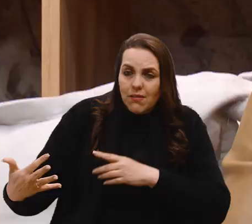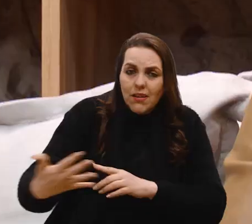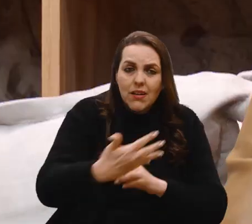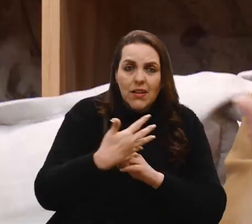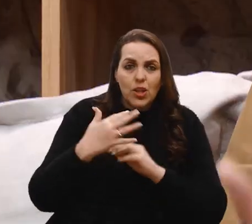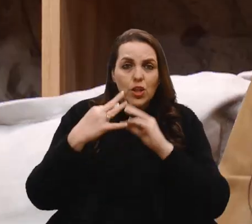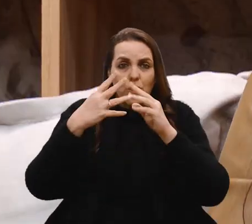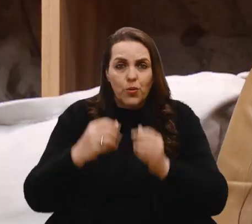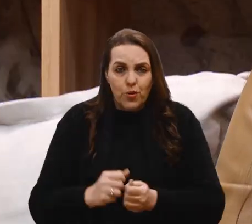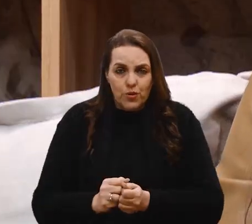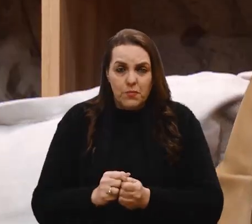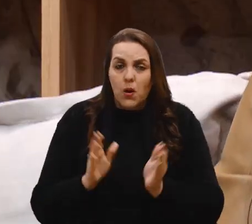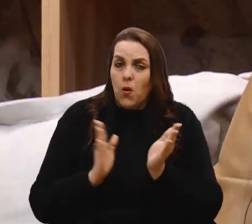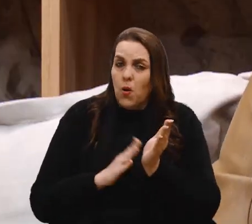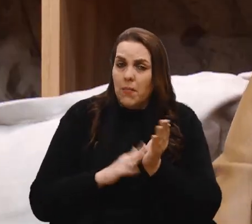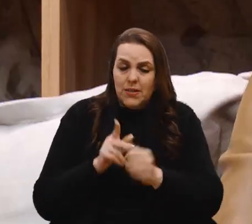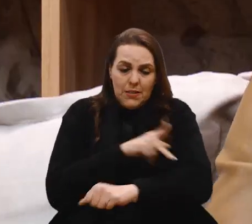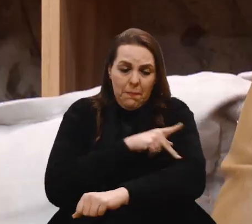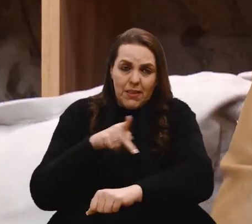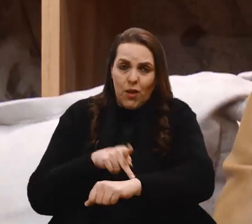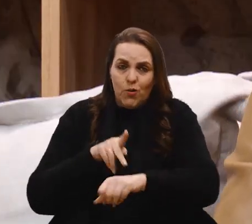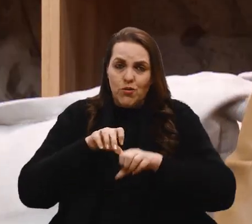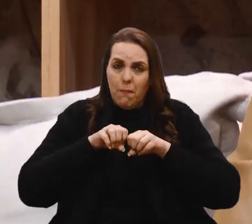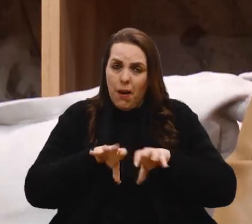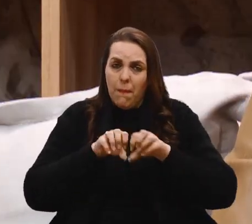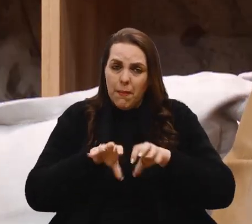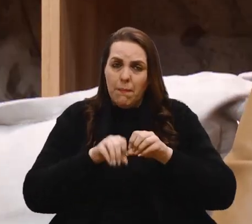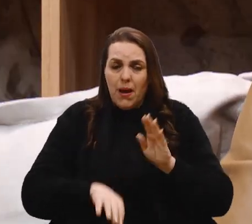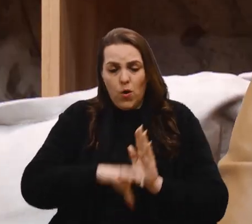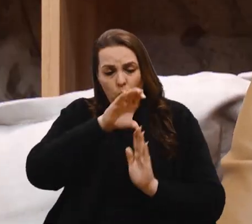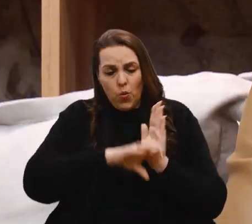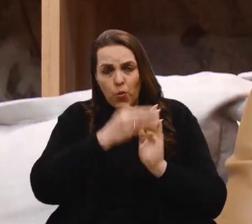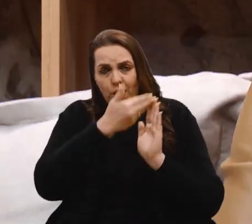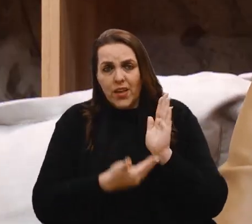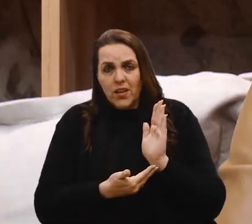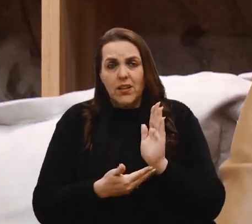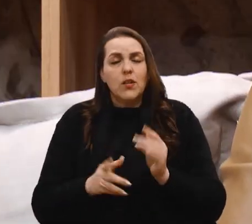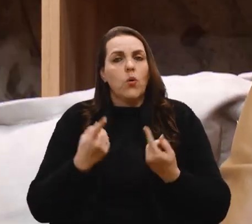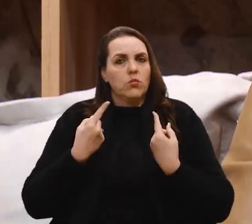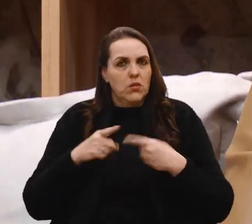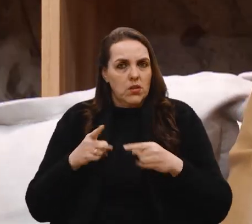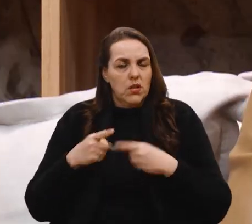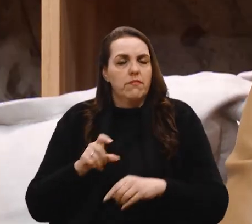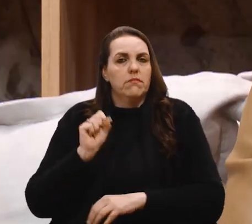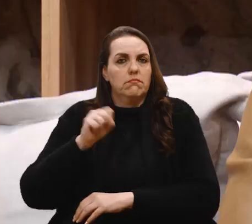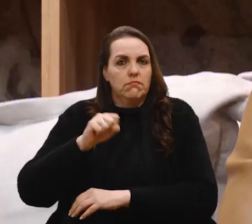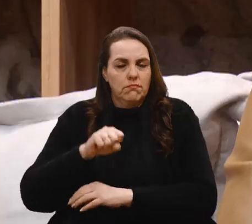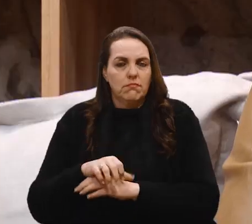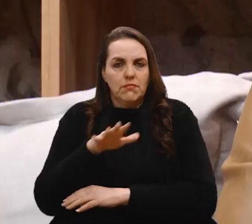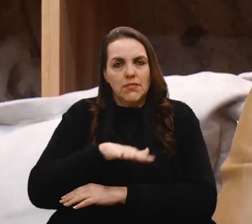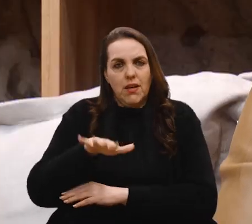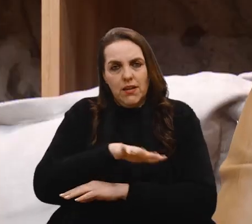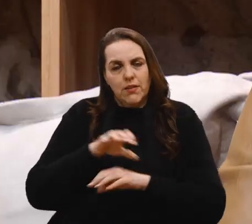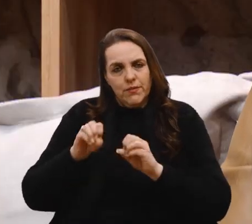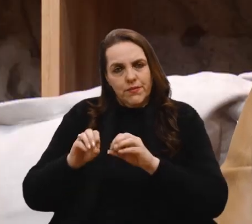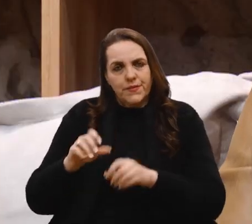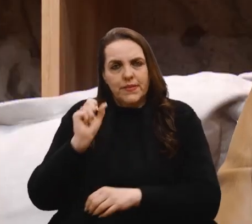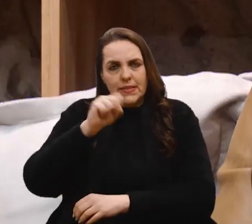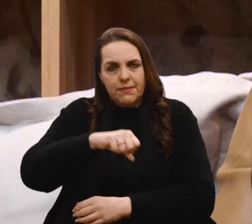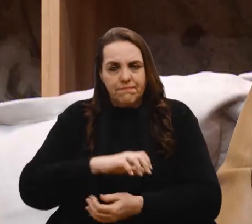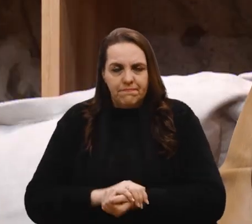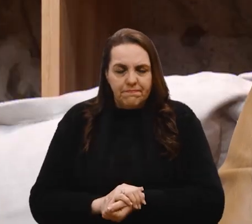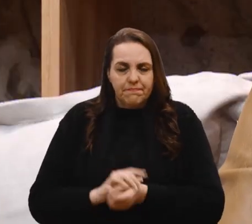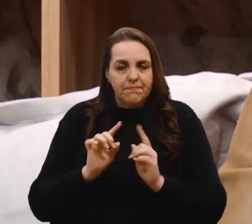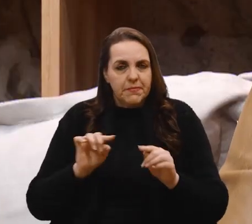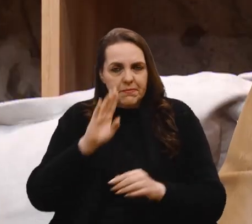toda uma cobrança pedagógica, né, no sentido de currículo. Então, é um desafio mesmo da educação hoje, né? Mas